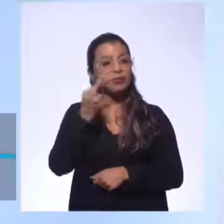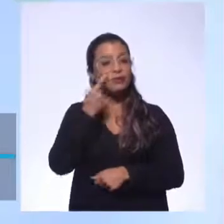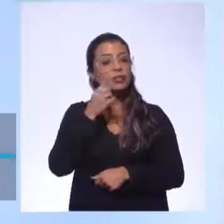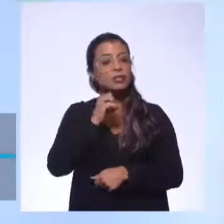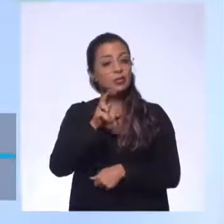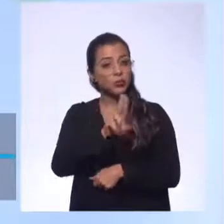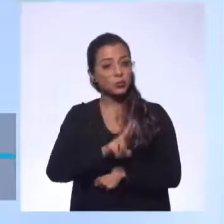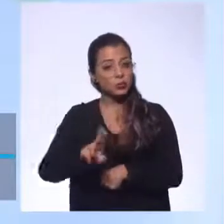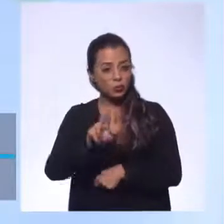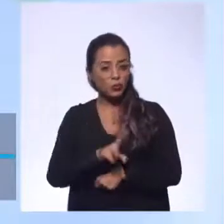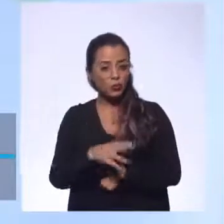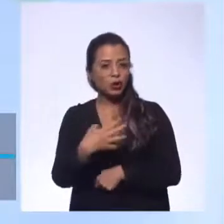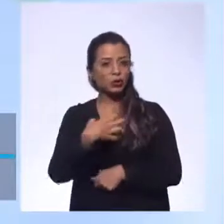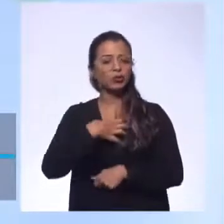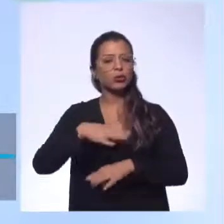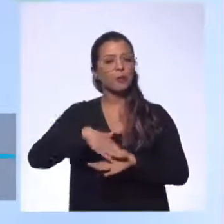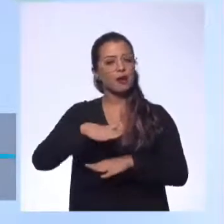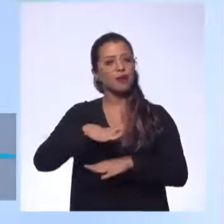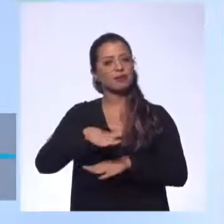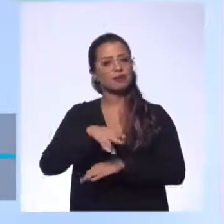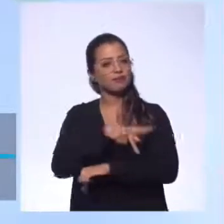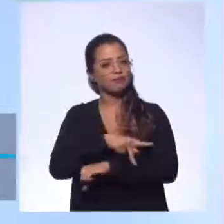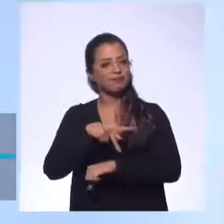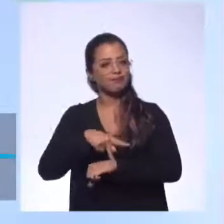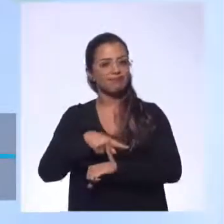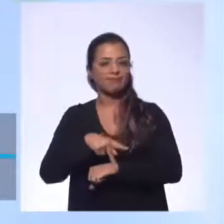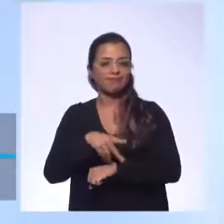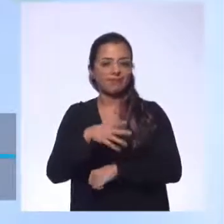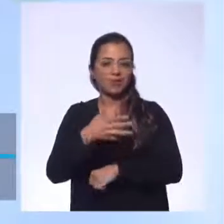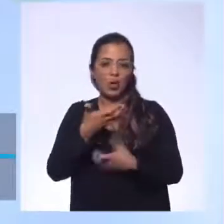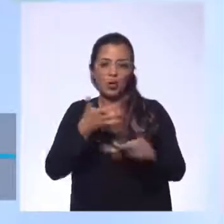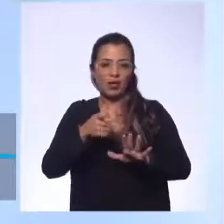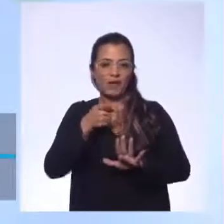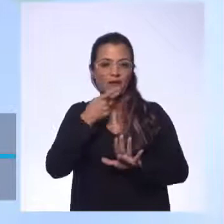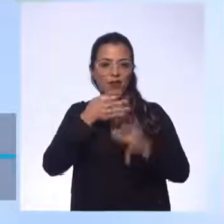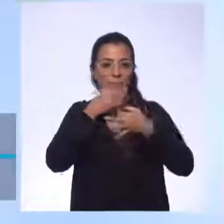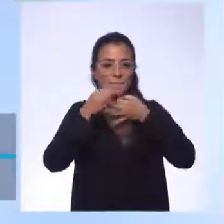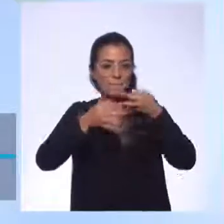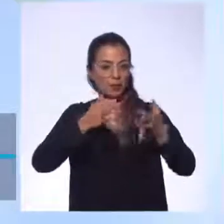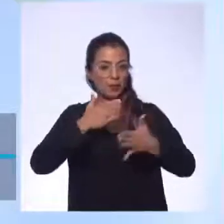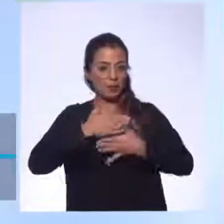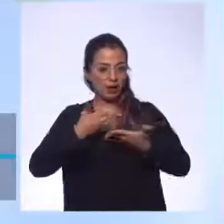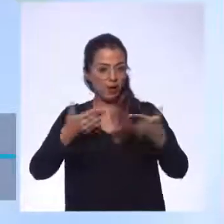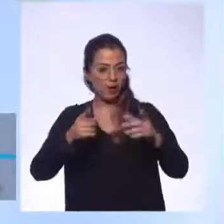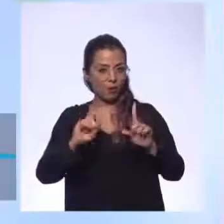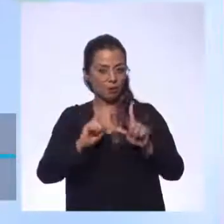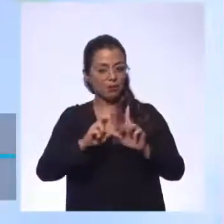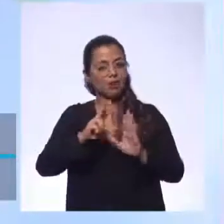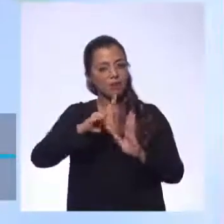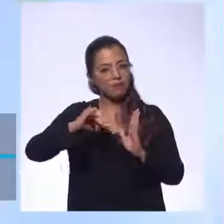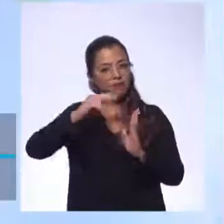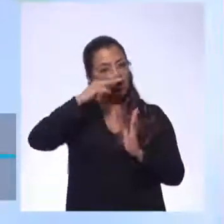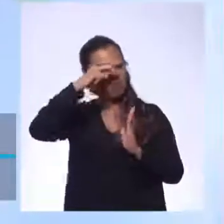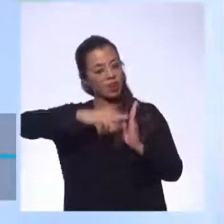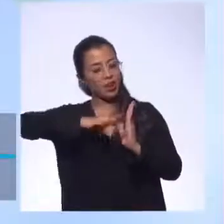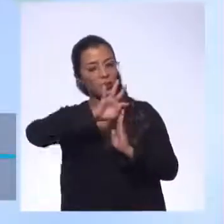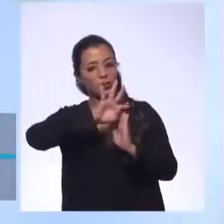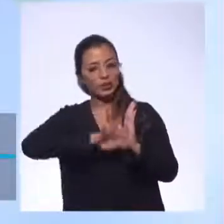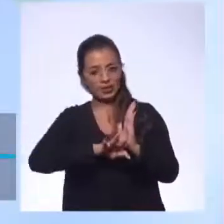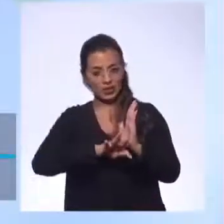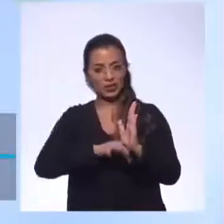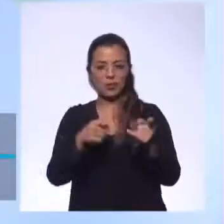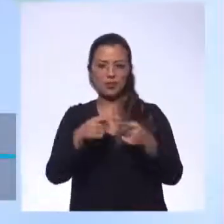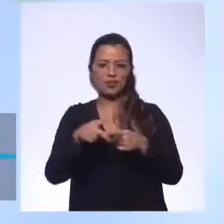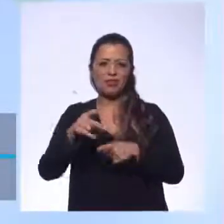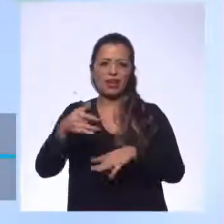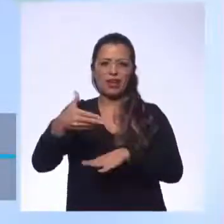né, como pedagógico. Claro, enfim, não vou falar minha opinião agora. Sim. Vamos ler primeiro os textos, senão eu vou acabar entrando no